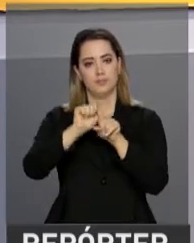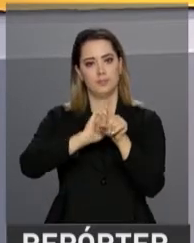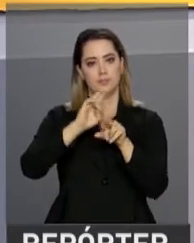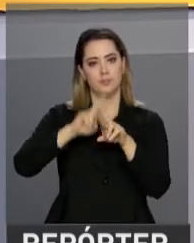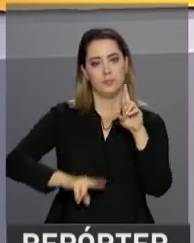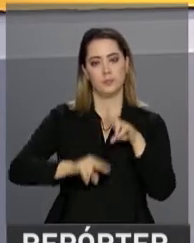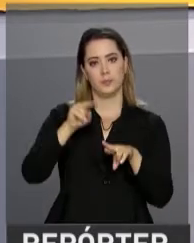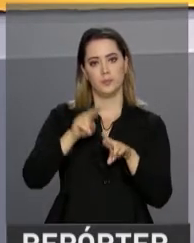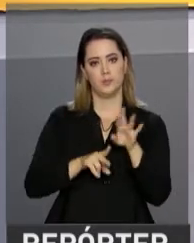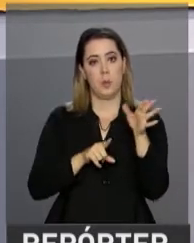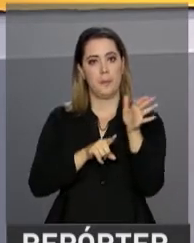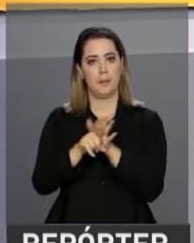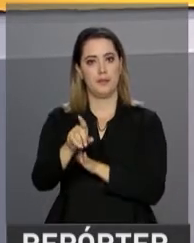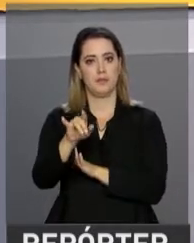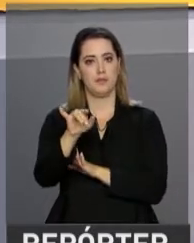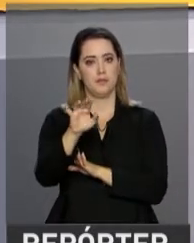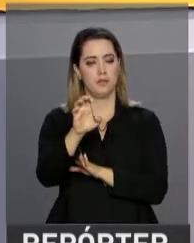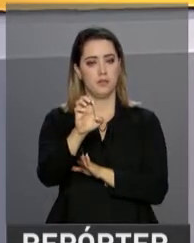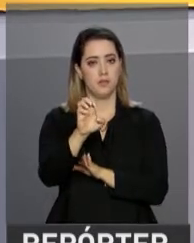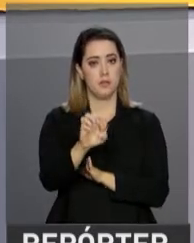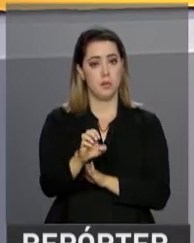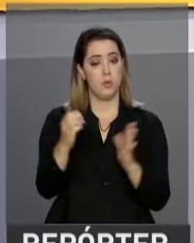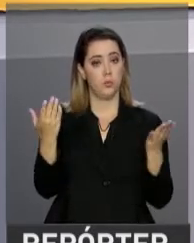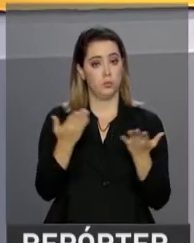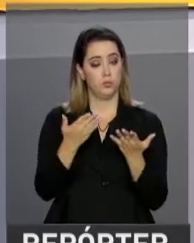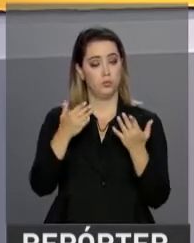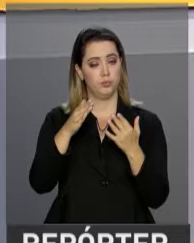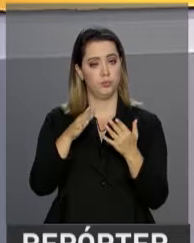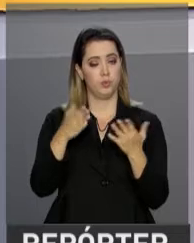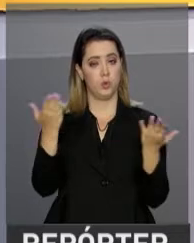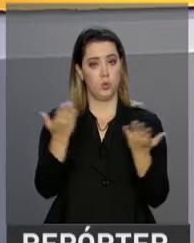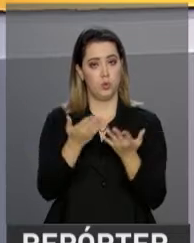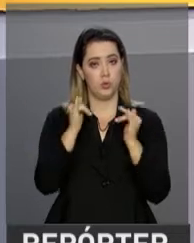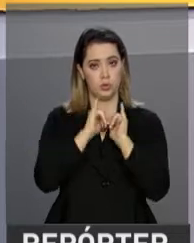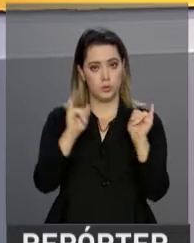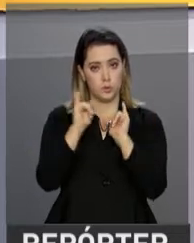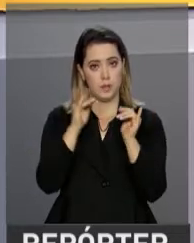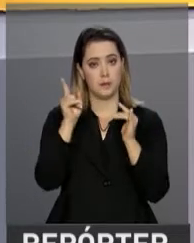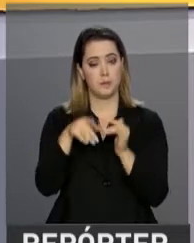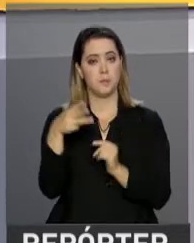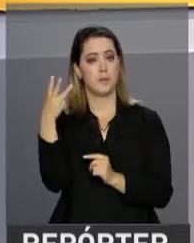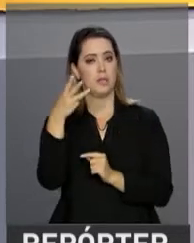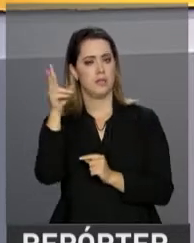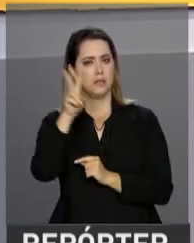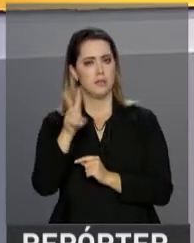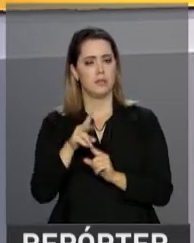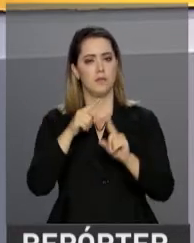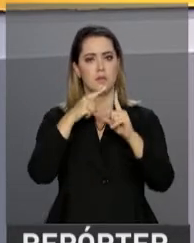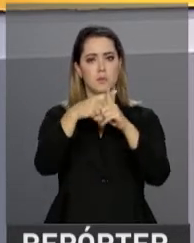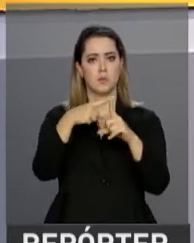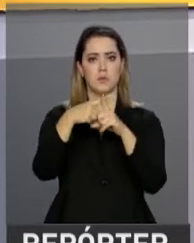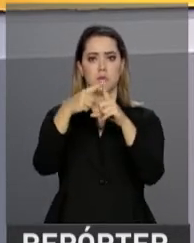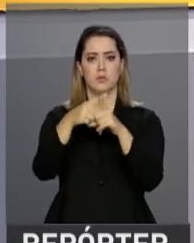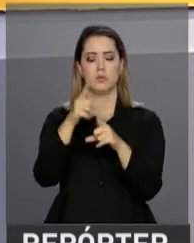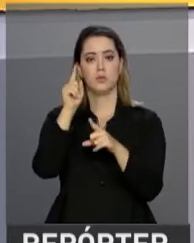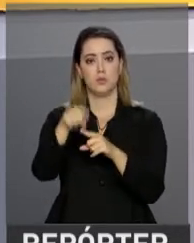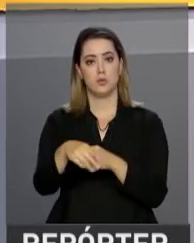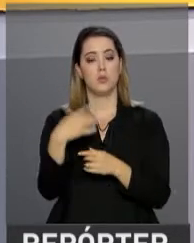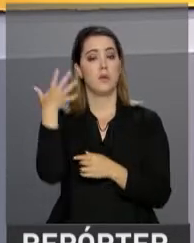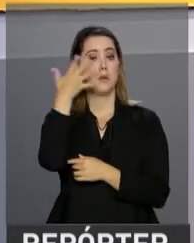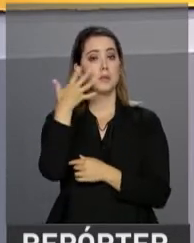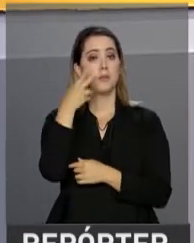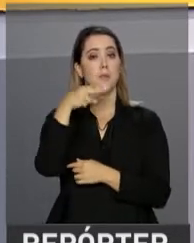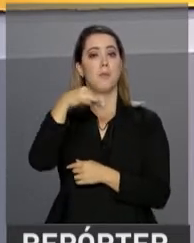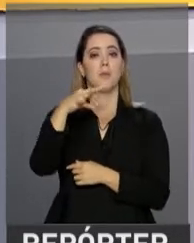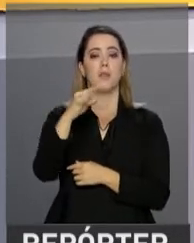segundo uma pesquisa do ibge divulgada nesta terça feira é o terceiro resultado positivo seguido como conta a repórter